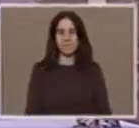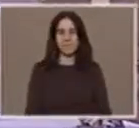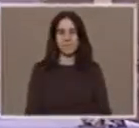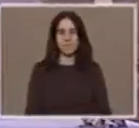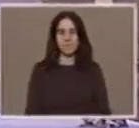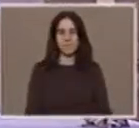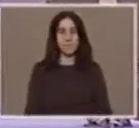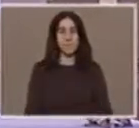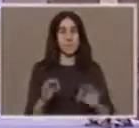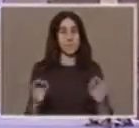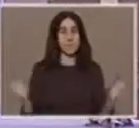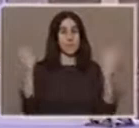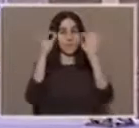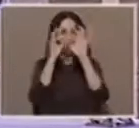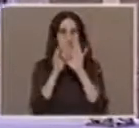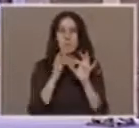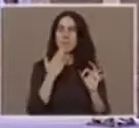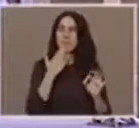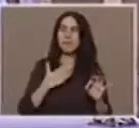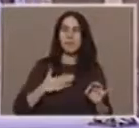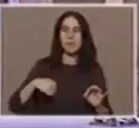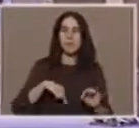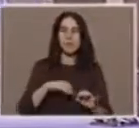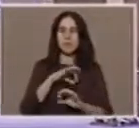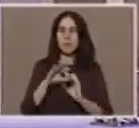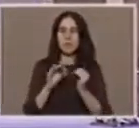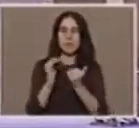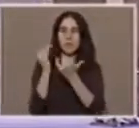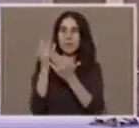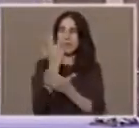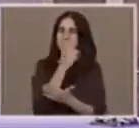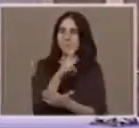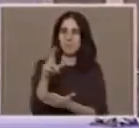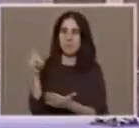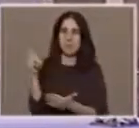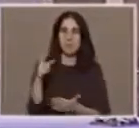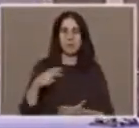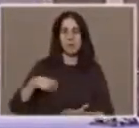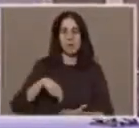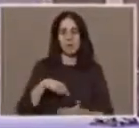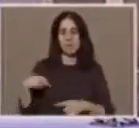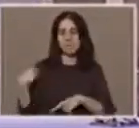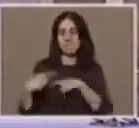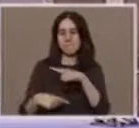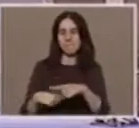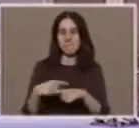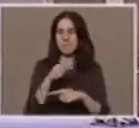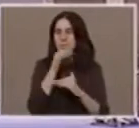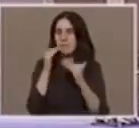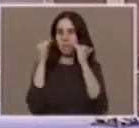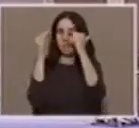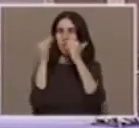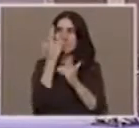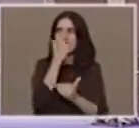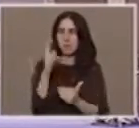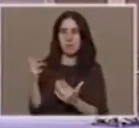O Espírito Santo faça de nós uma oferenda permanente, a fim de alcançarmos a herança eterna em